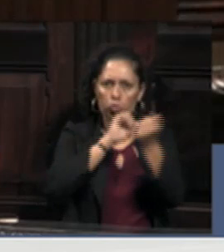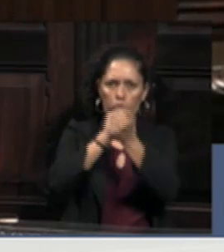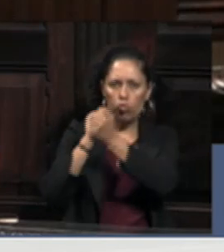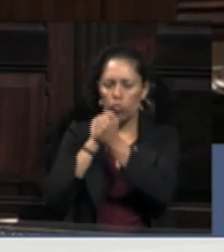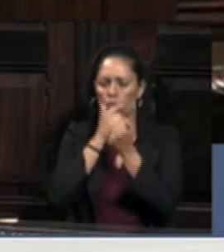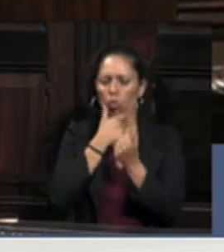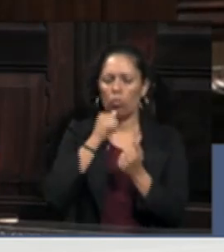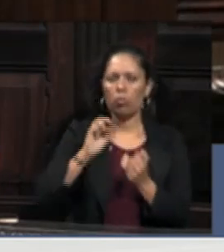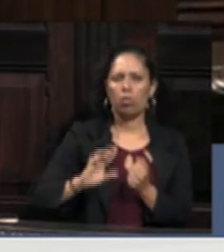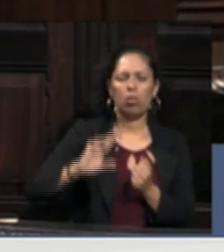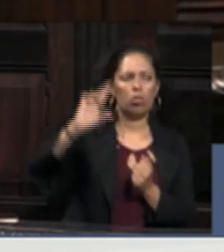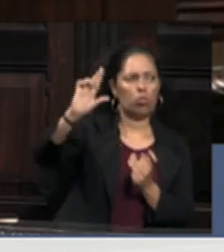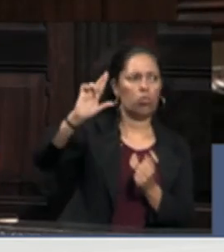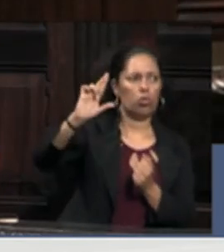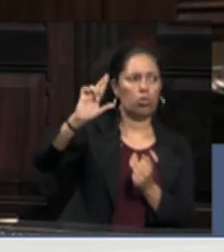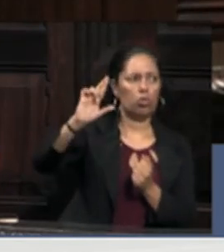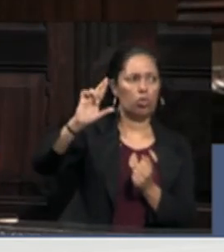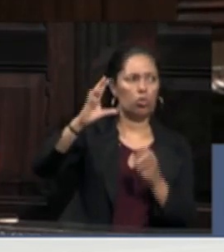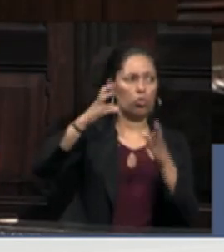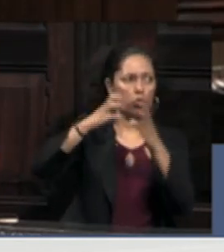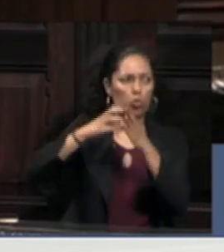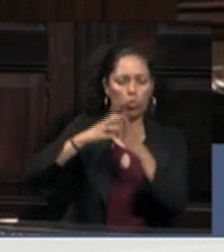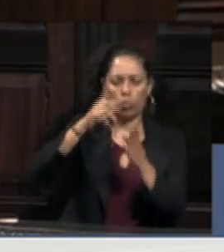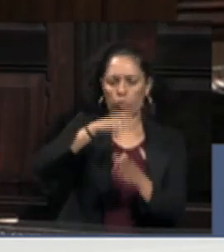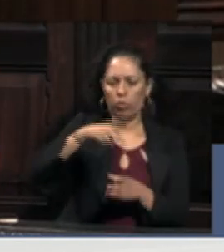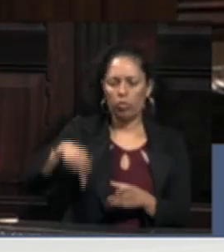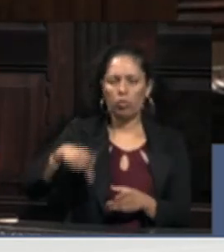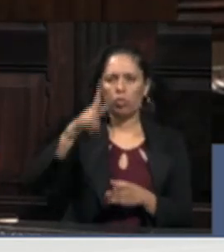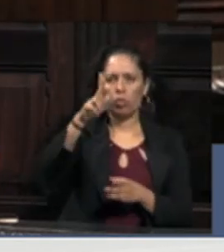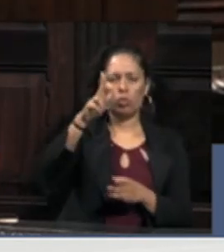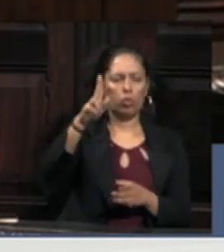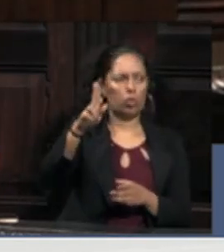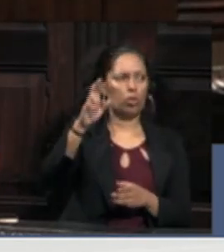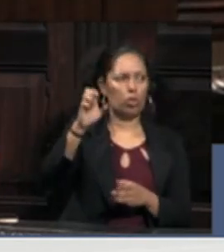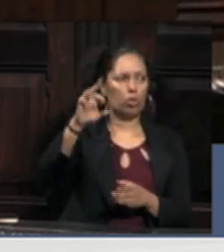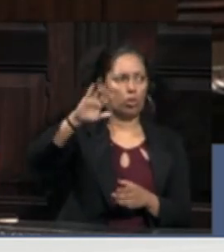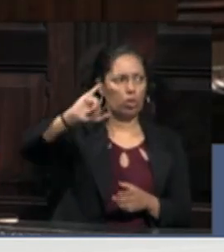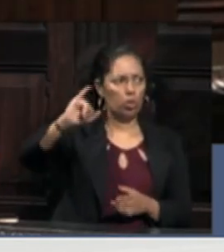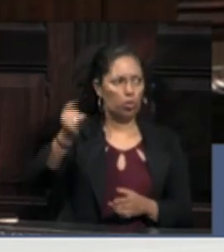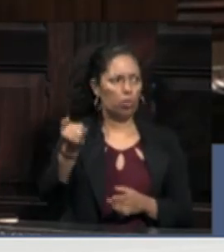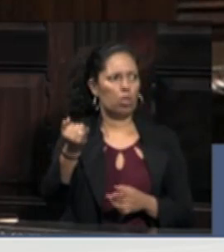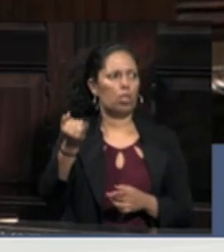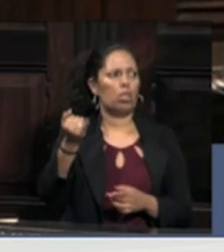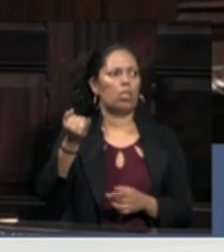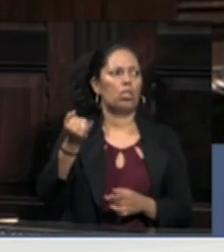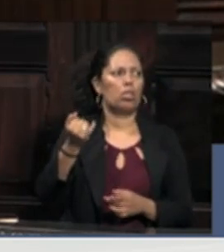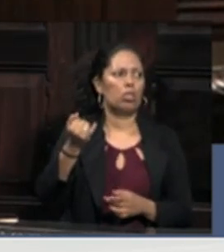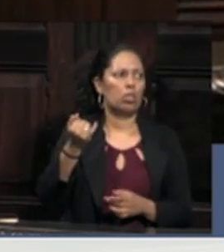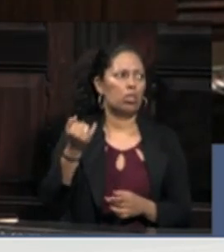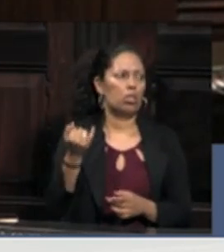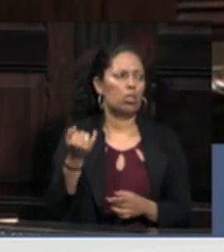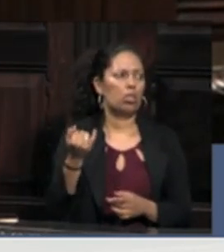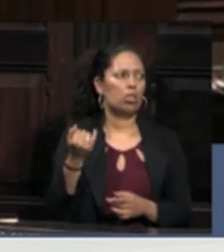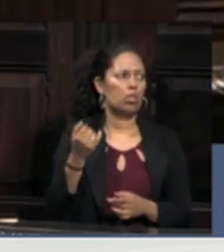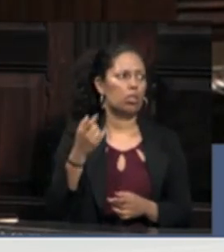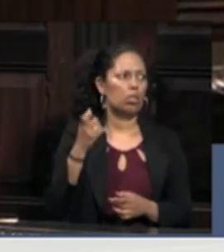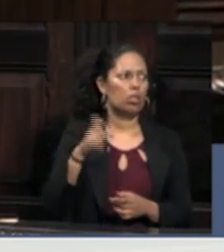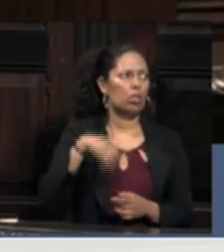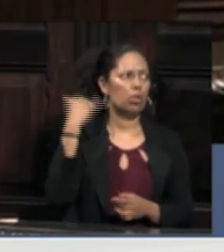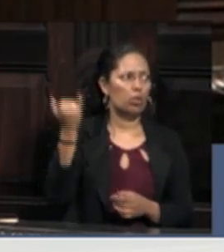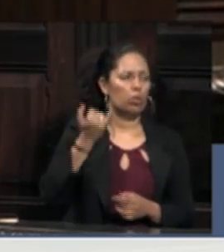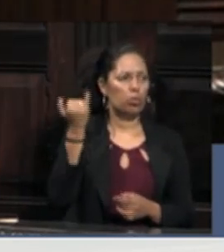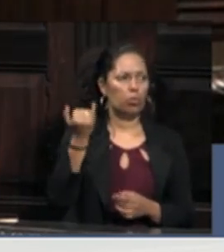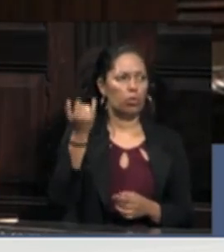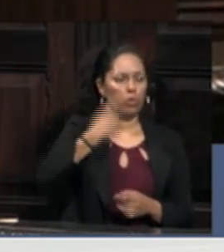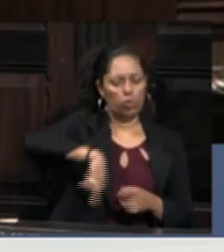dirigentes da Associação de Docentes da UERJ, da ASDUERJ. Há uma interlocução que vem sendo feita com